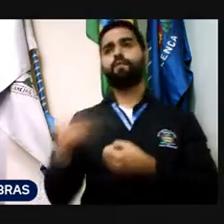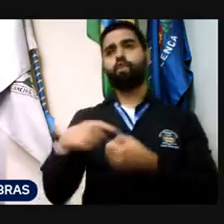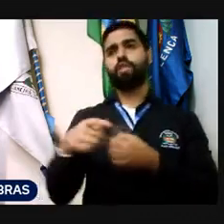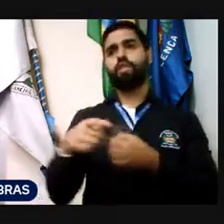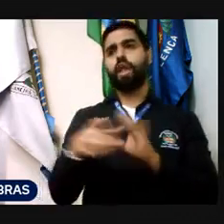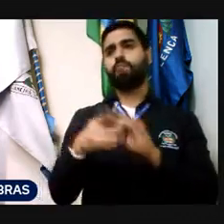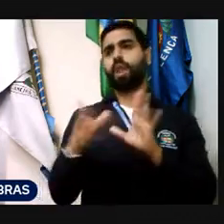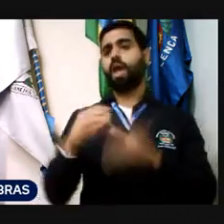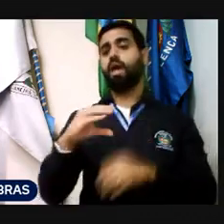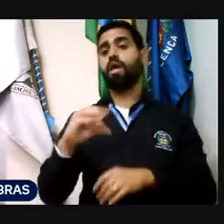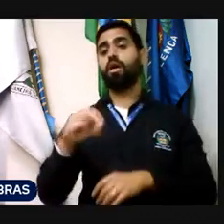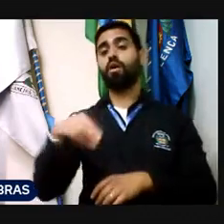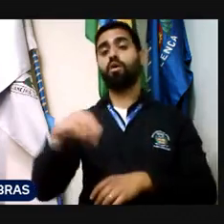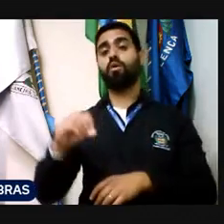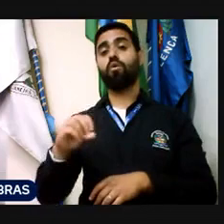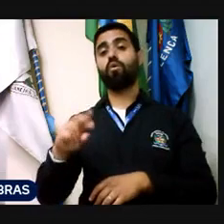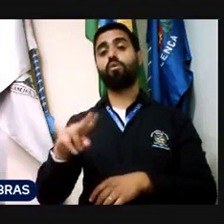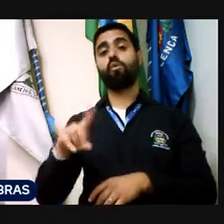da Concórdia,